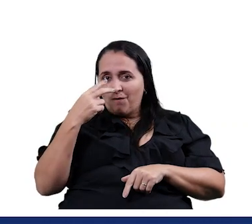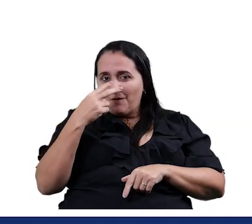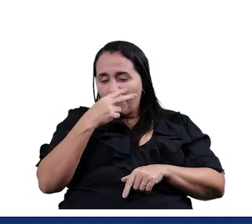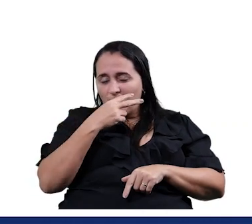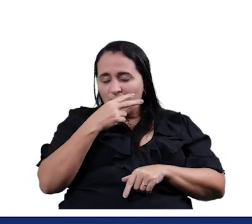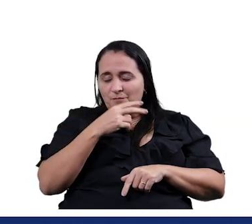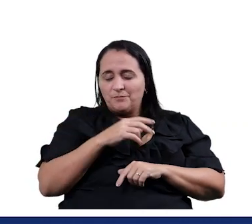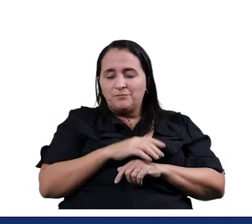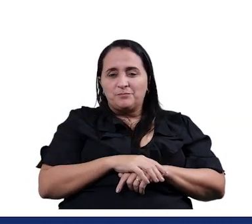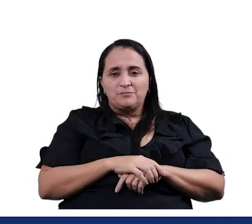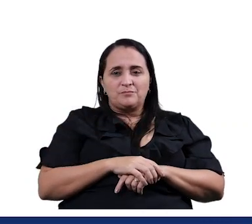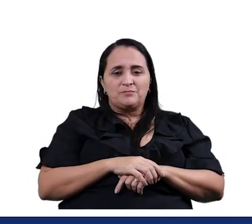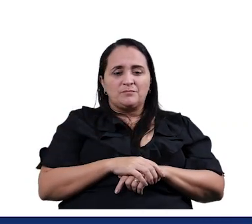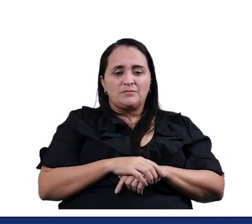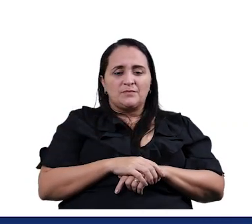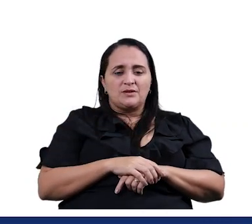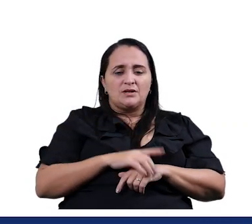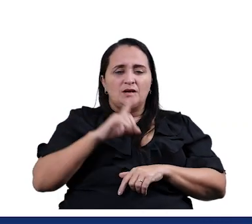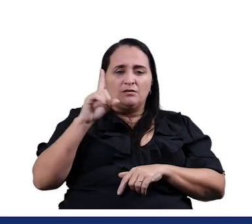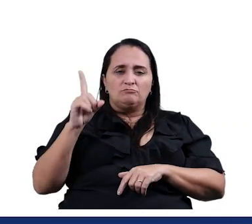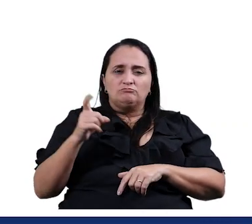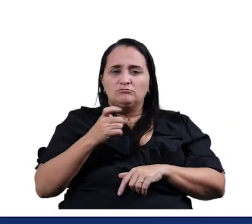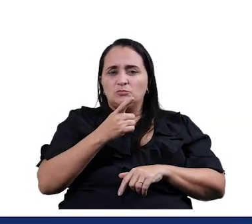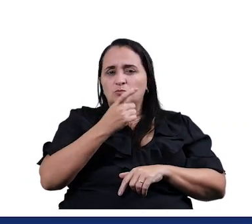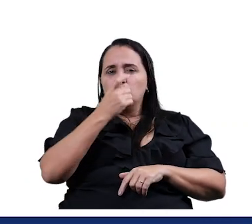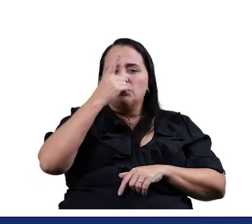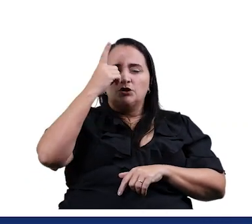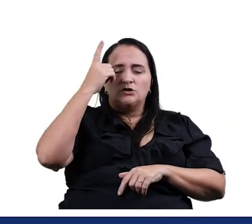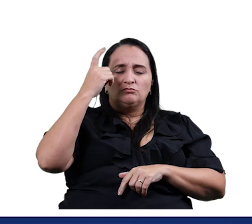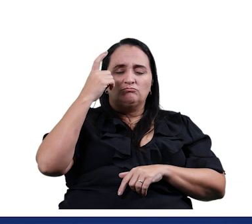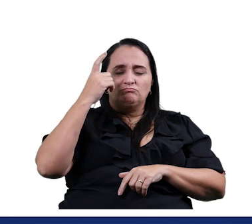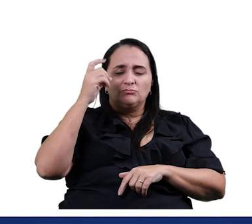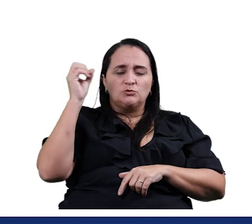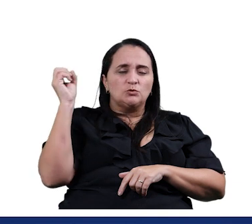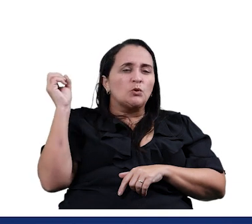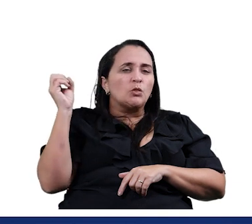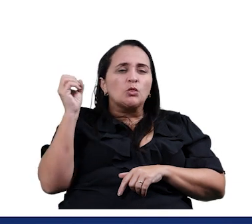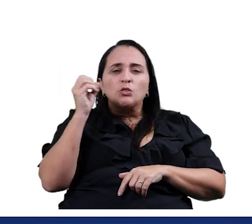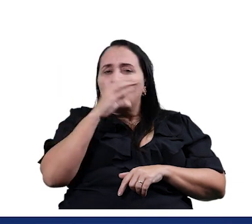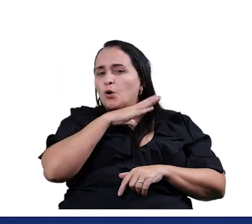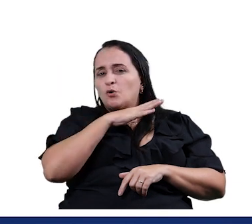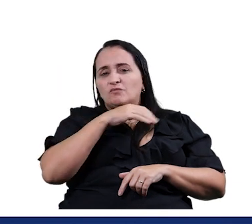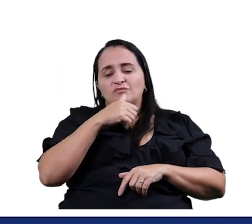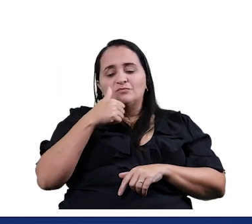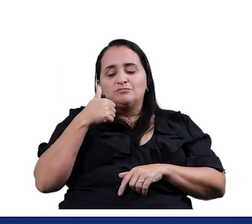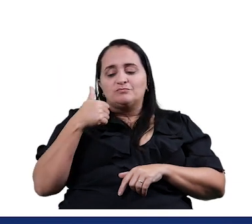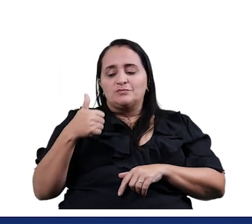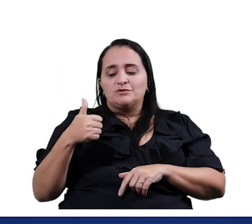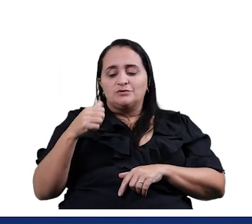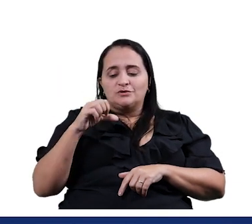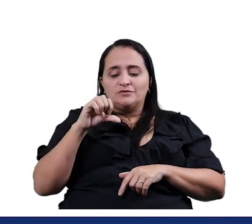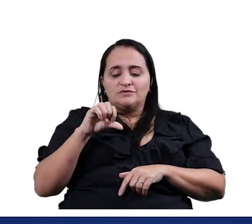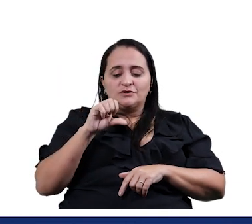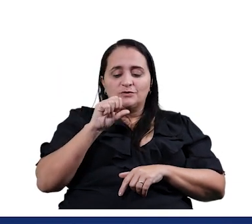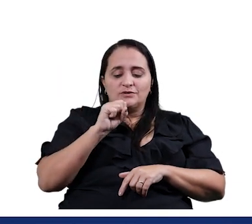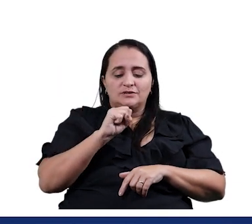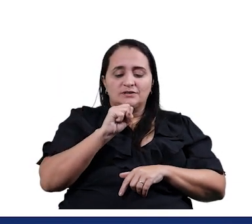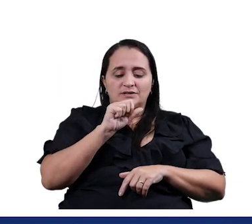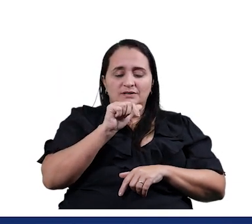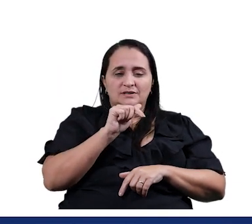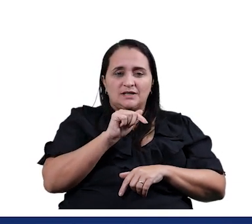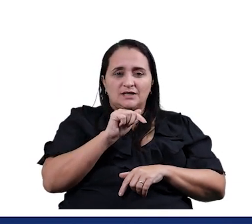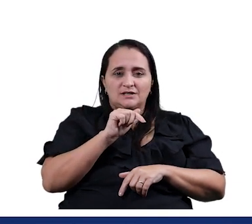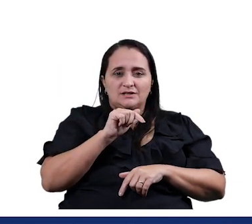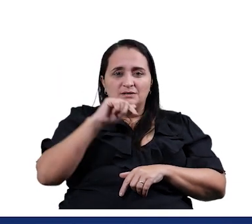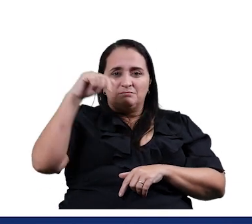texto. Feito único e inédito para o Brasil, em 1987. Na final